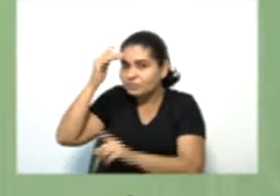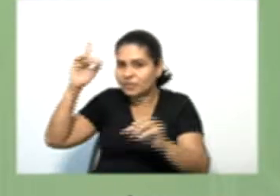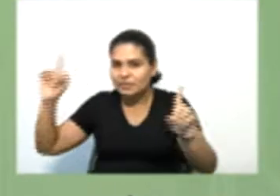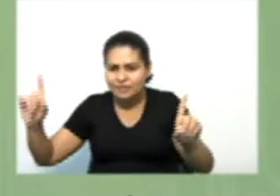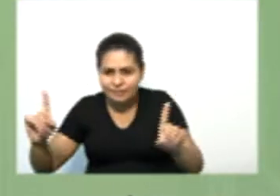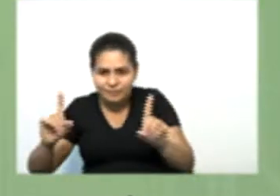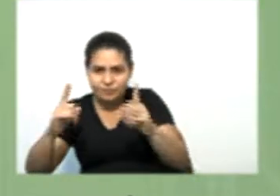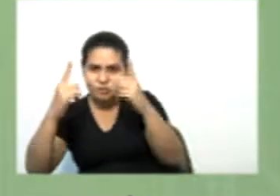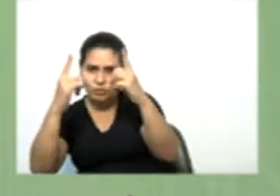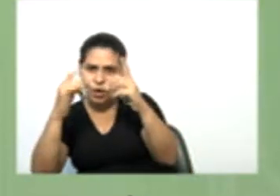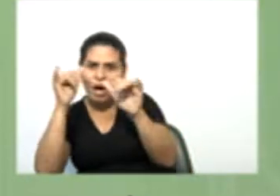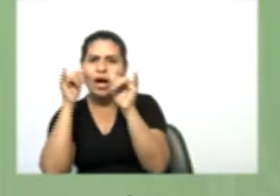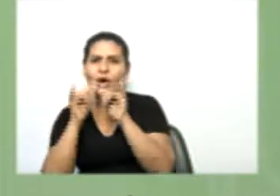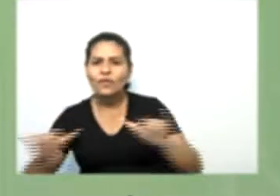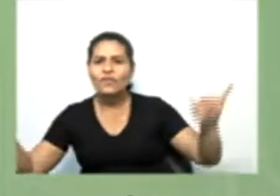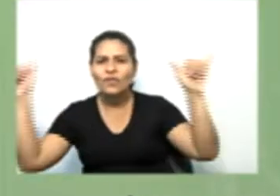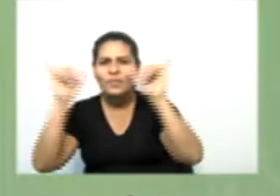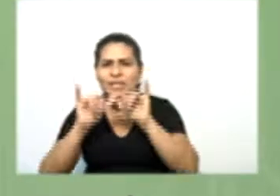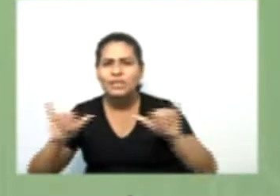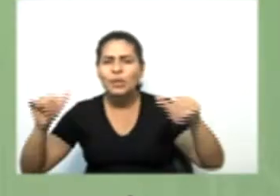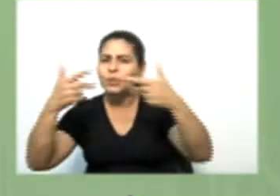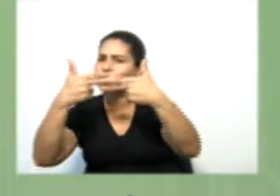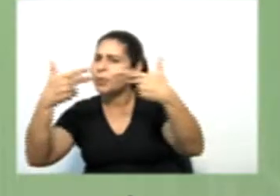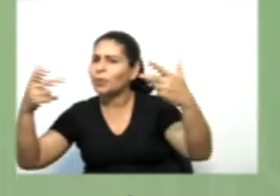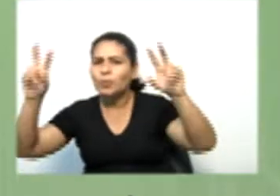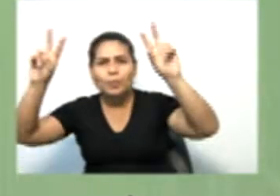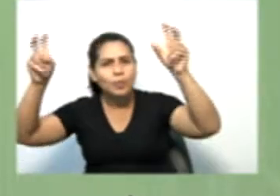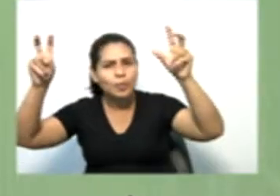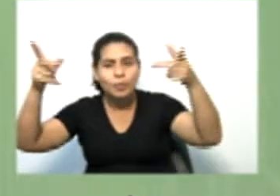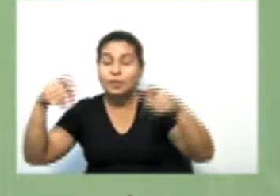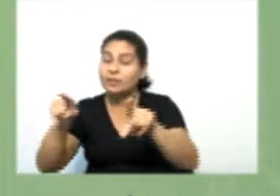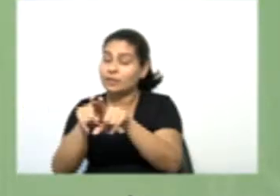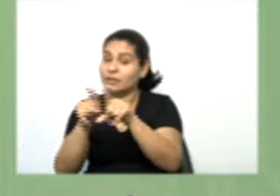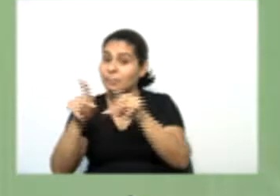meio da informação sobre determinado assunto,